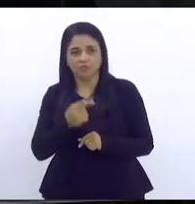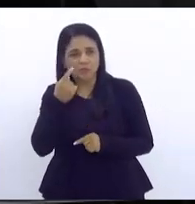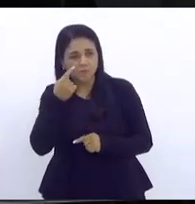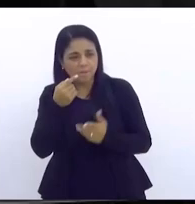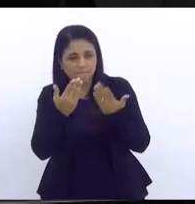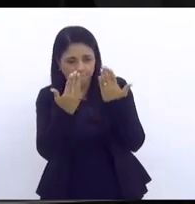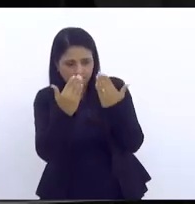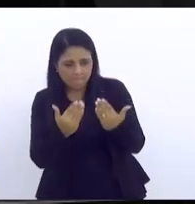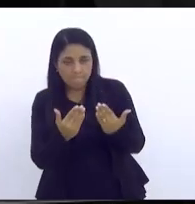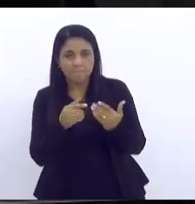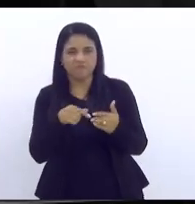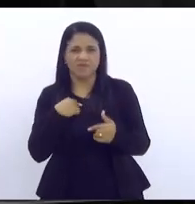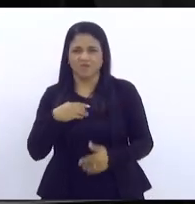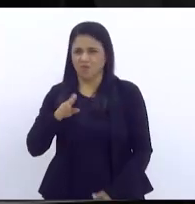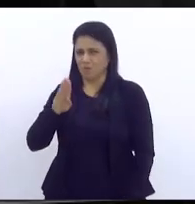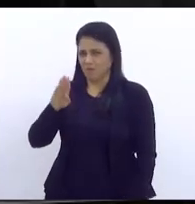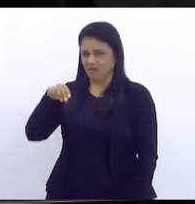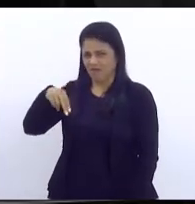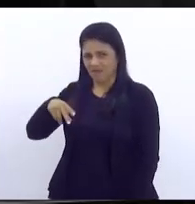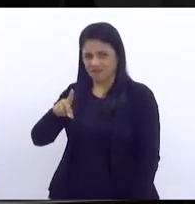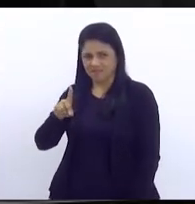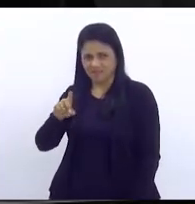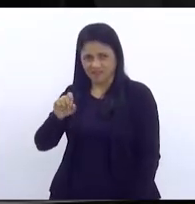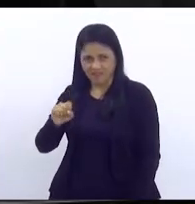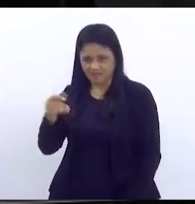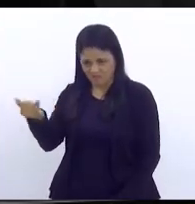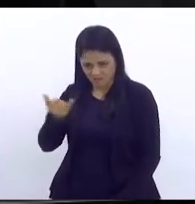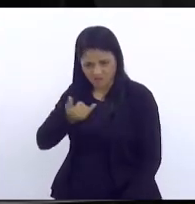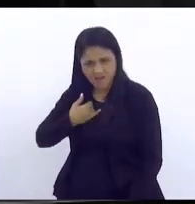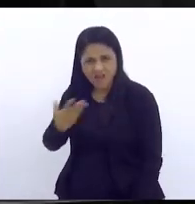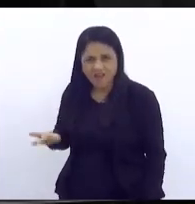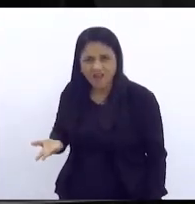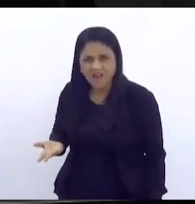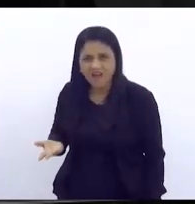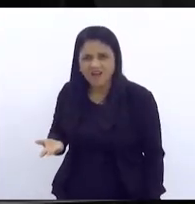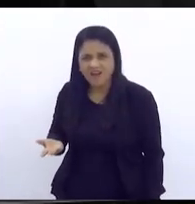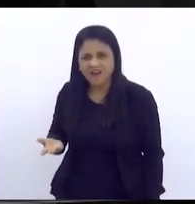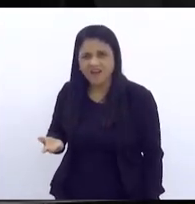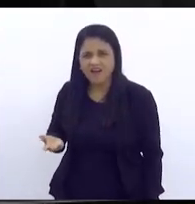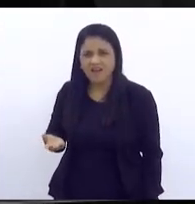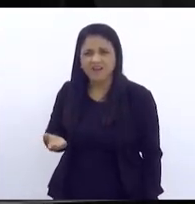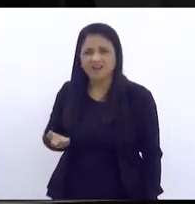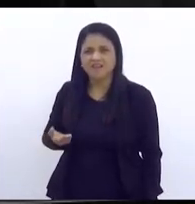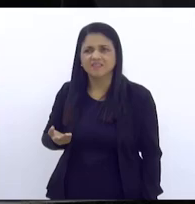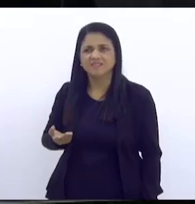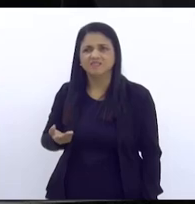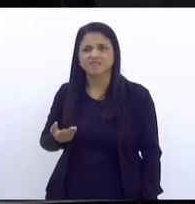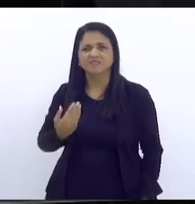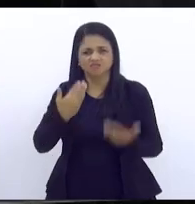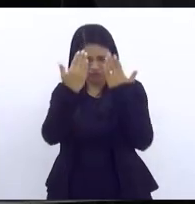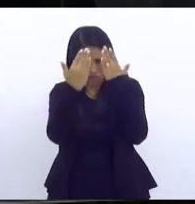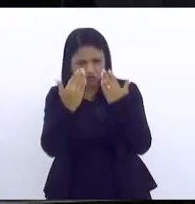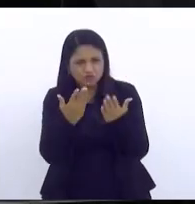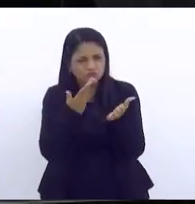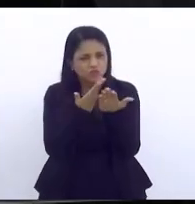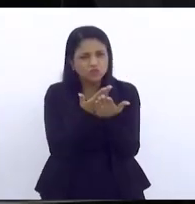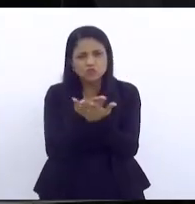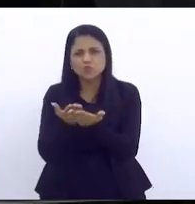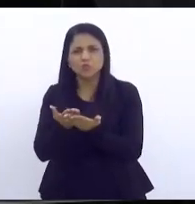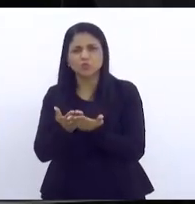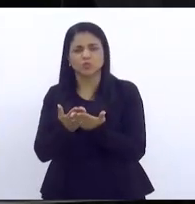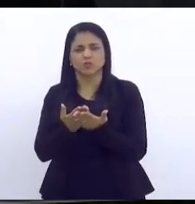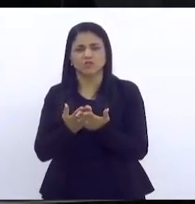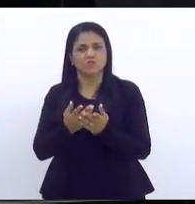BNDS veio me dizer isso então por favor senta em cima faz outro estudo não vai fazer a